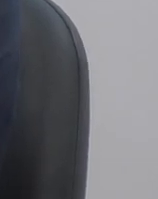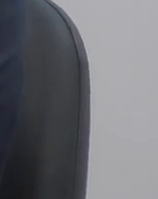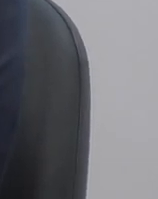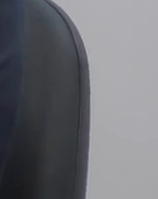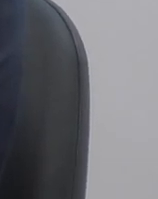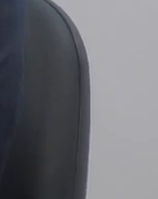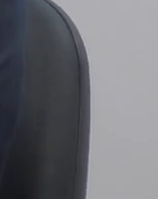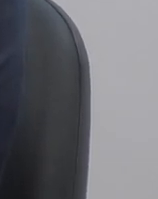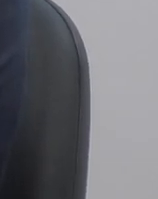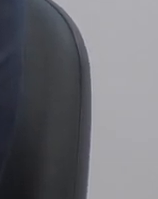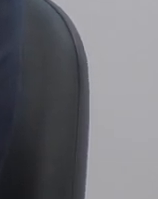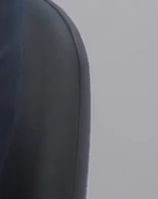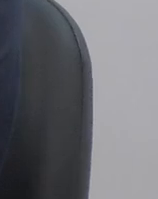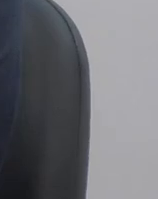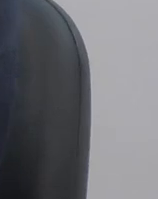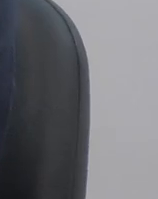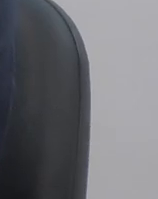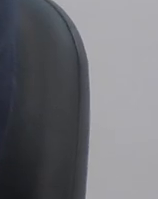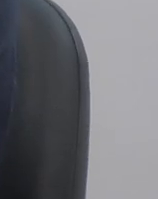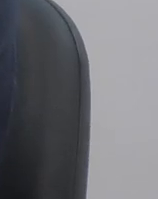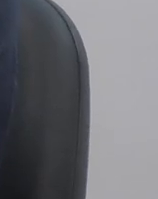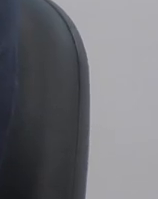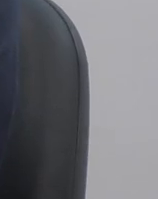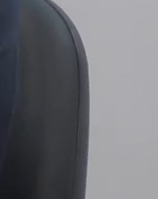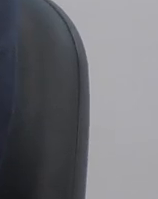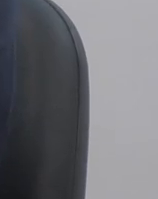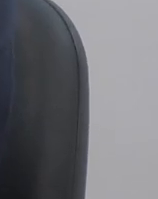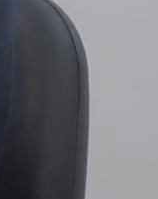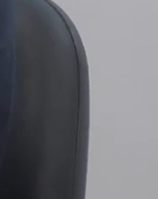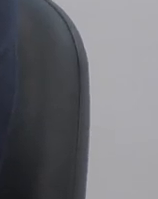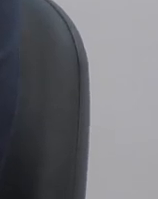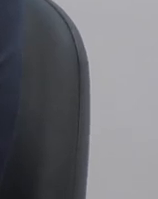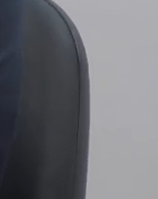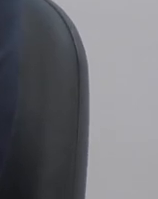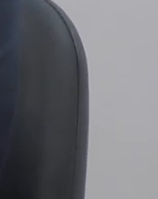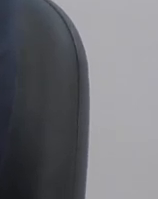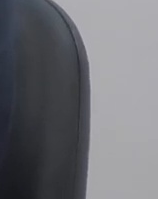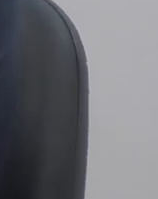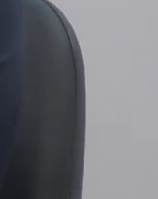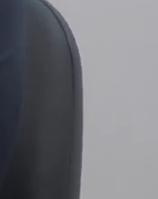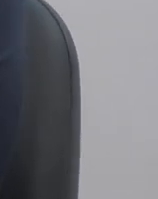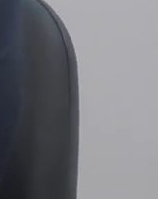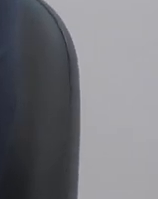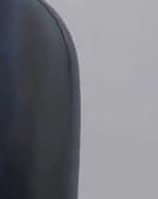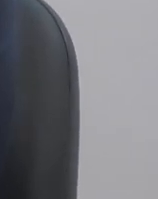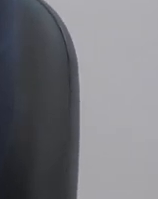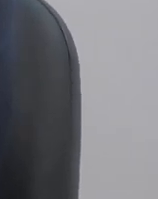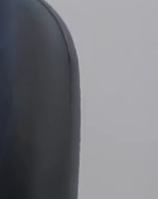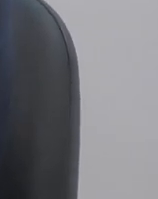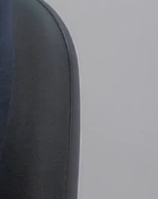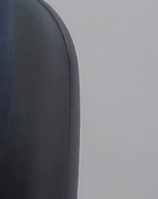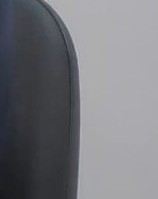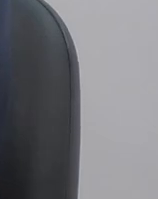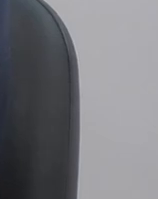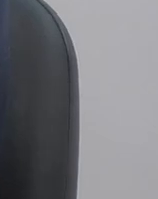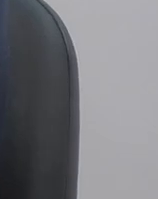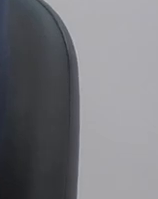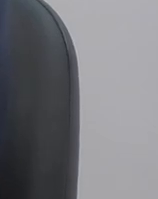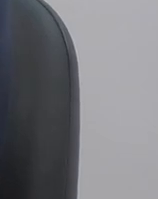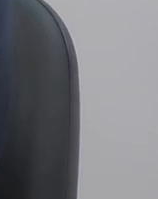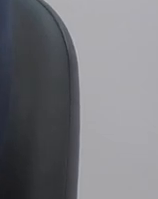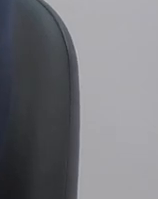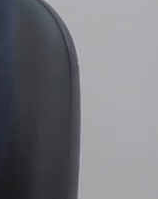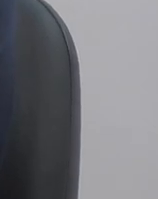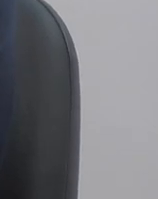e e ainda são tão incompetentes e responsáveis que não negam a já foi inclusive objeto de perícia e agora não tem mais dúvida